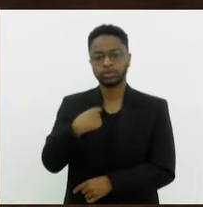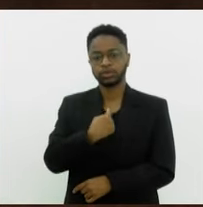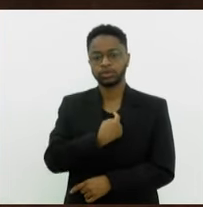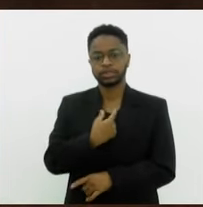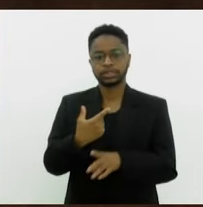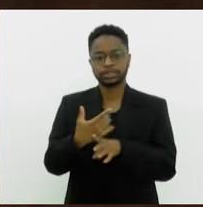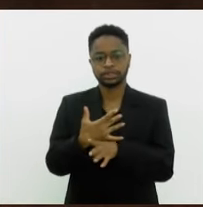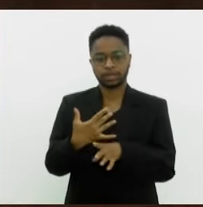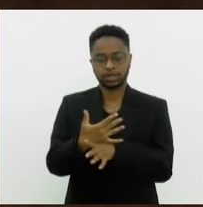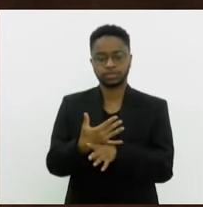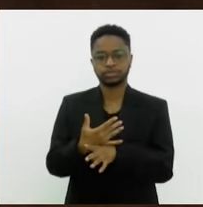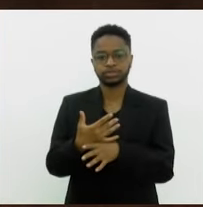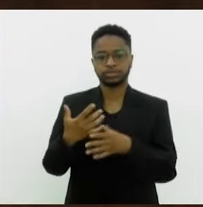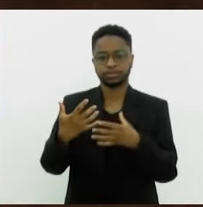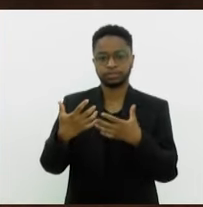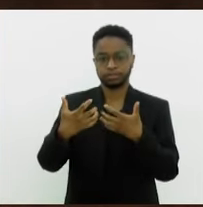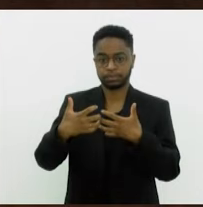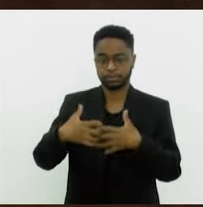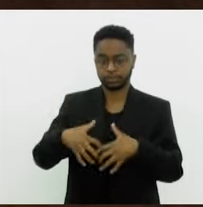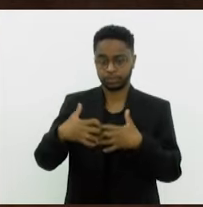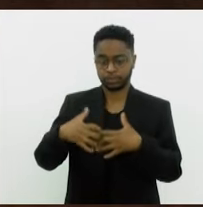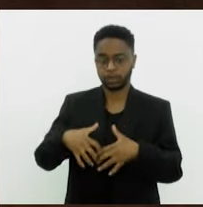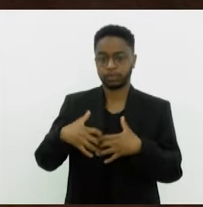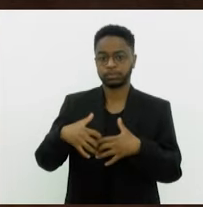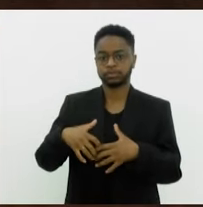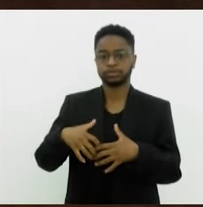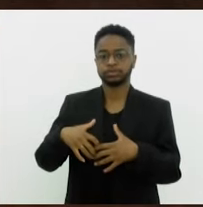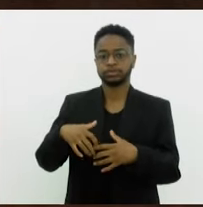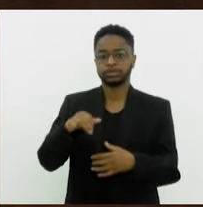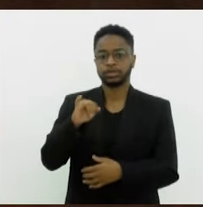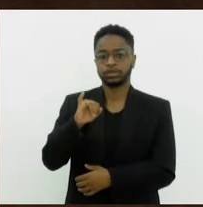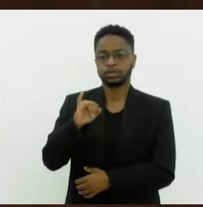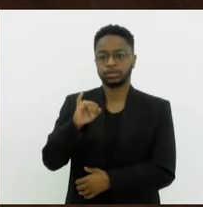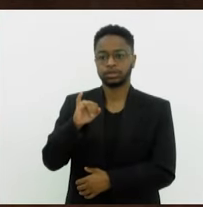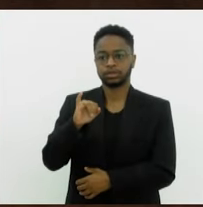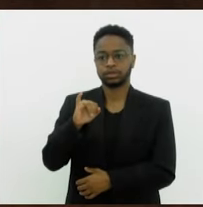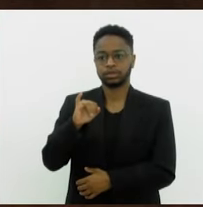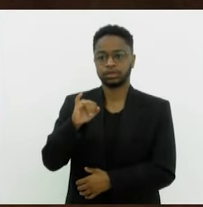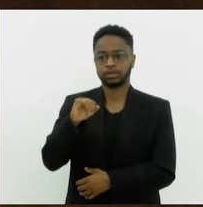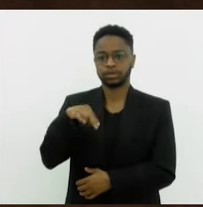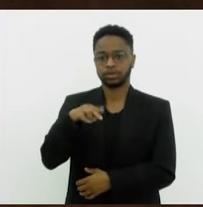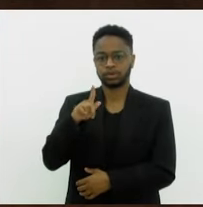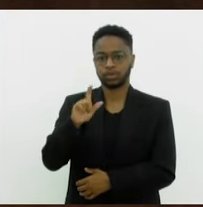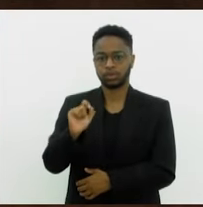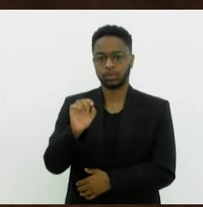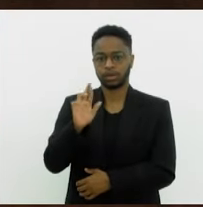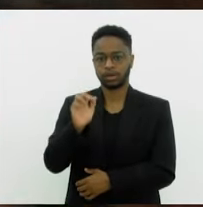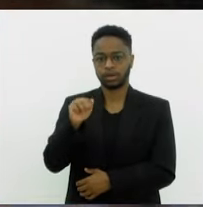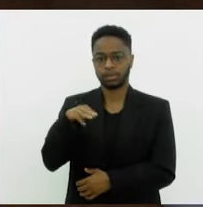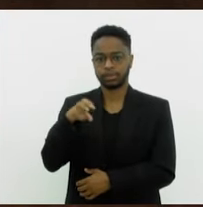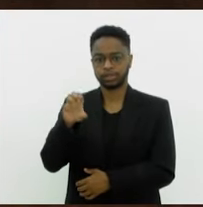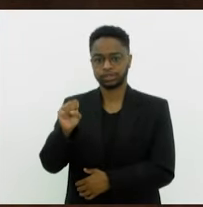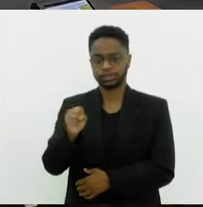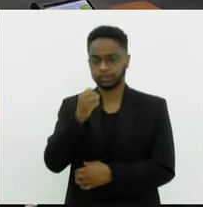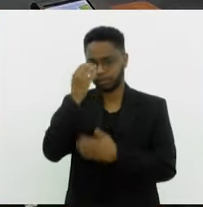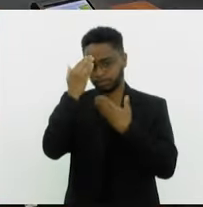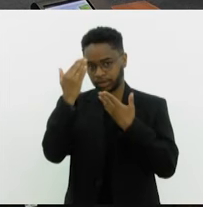cidade imperial, nosso vereador de Petrópolis, Ingo Rames. Obrigado, presidente.